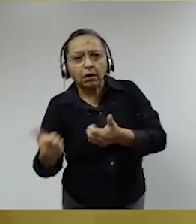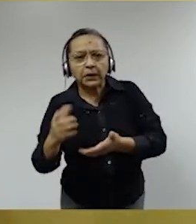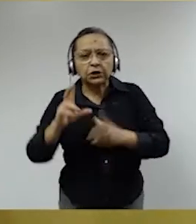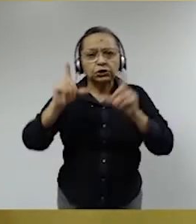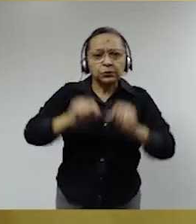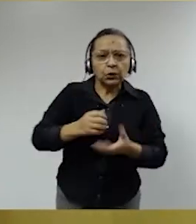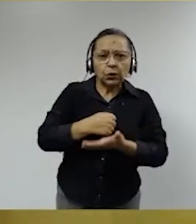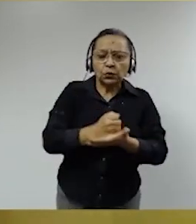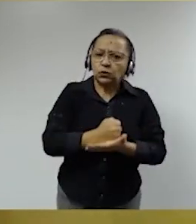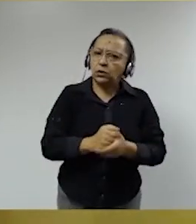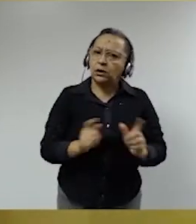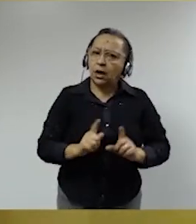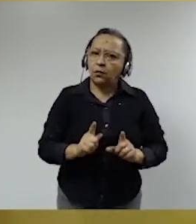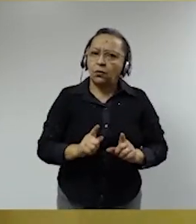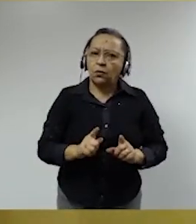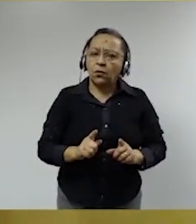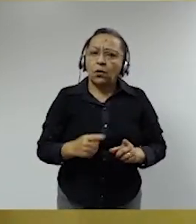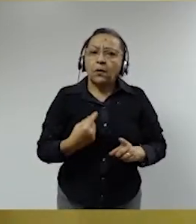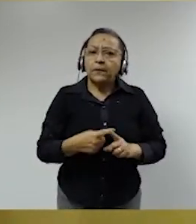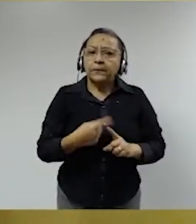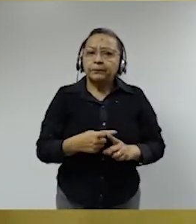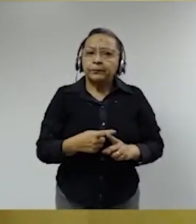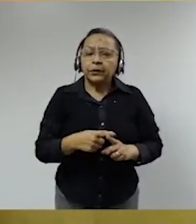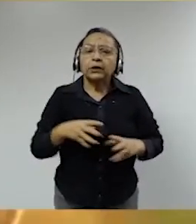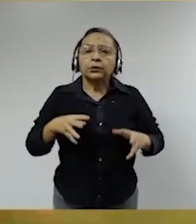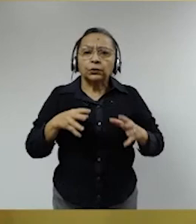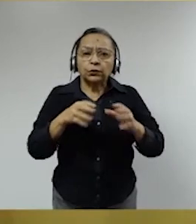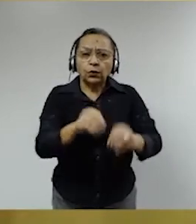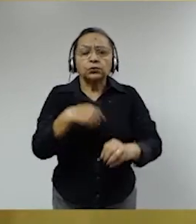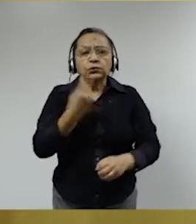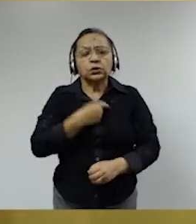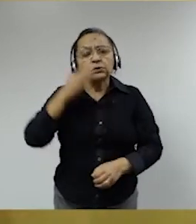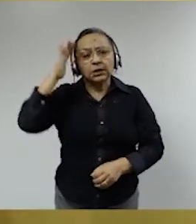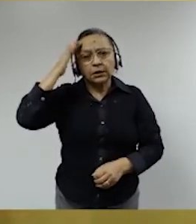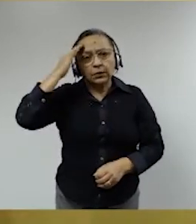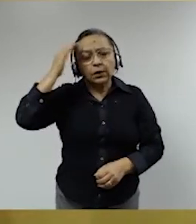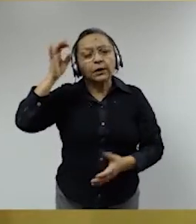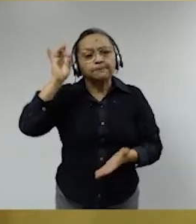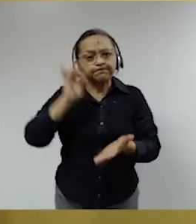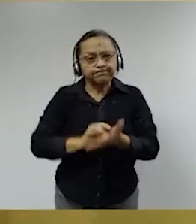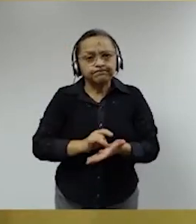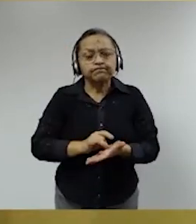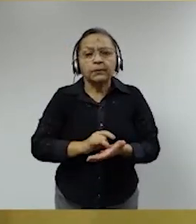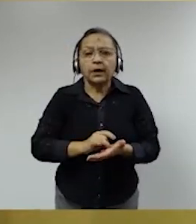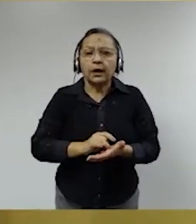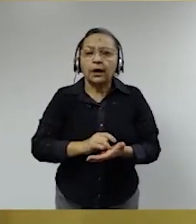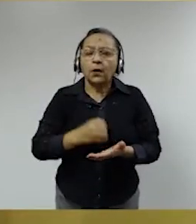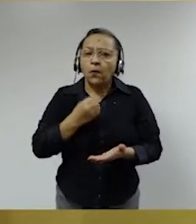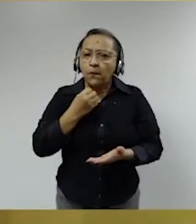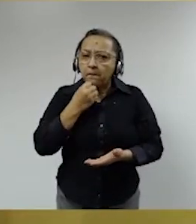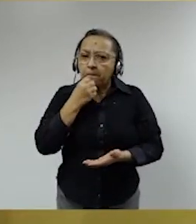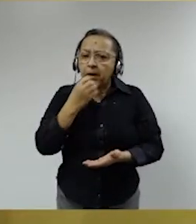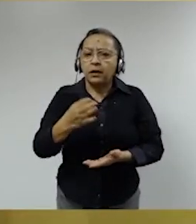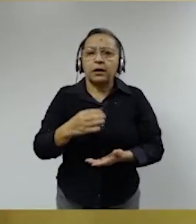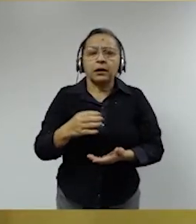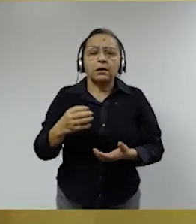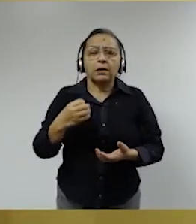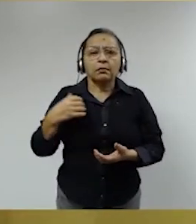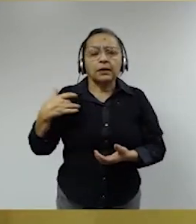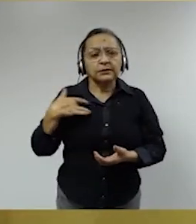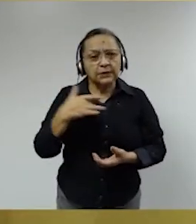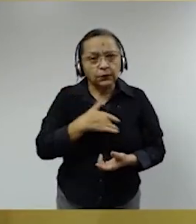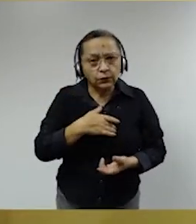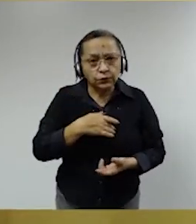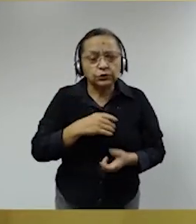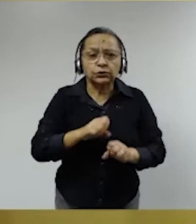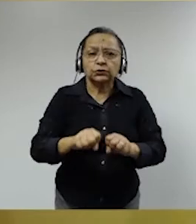o rigor de análise, porque todos entendemos que, efetivamente, o bem-estar do consumidor e a saúde